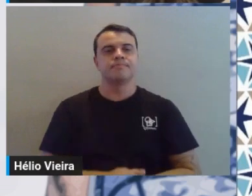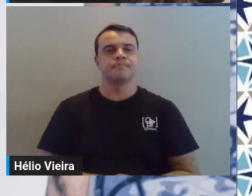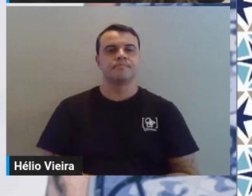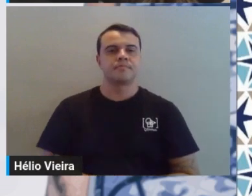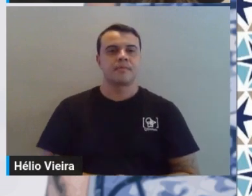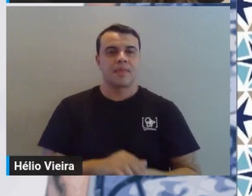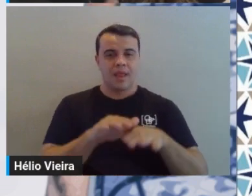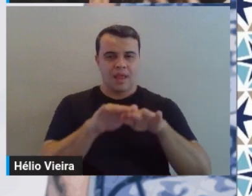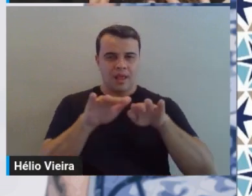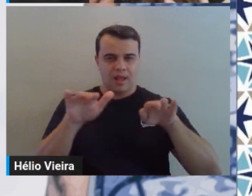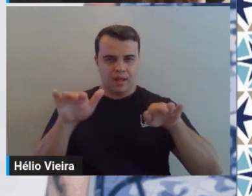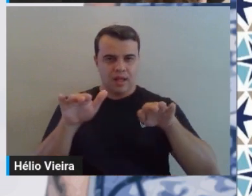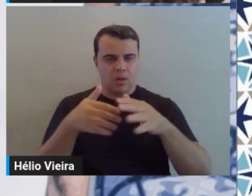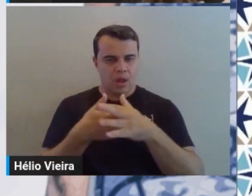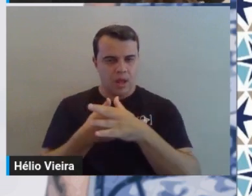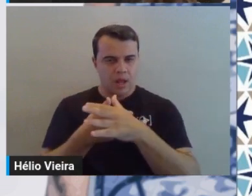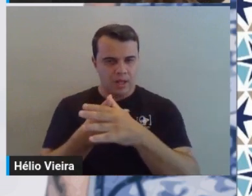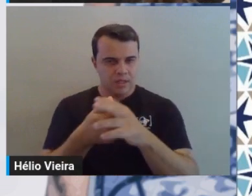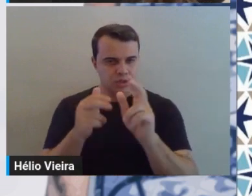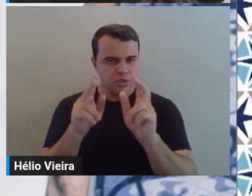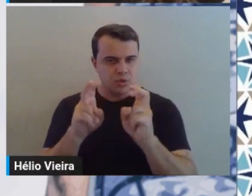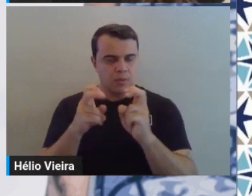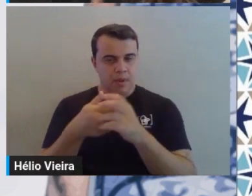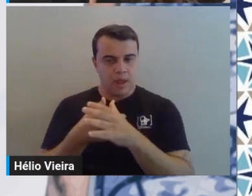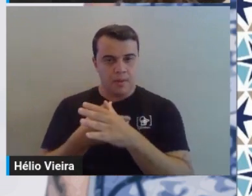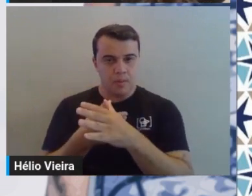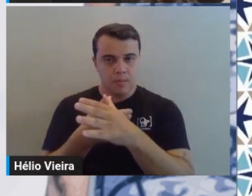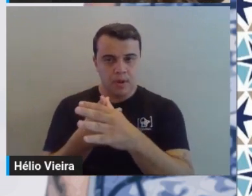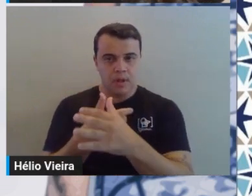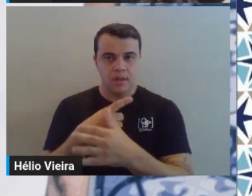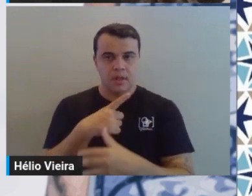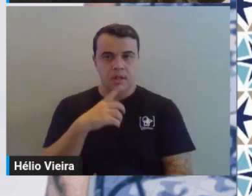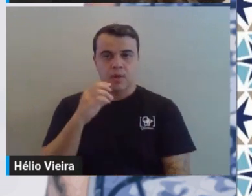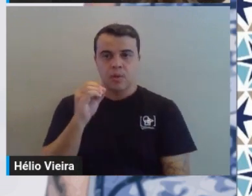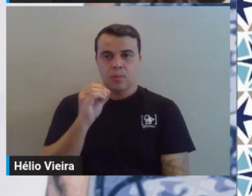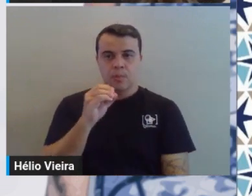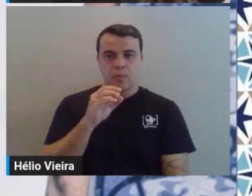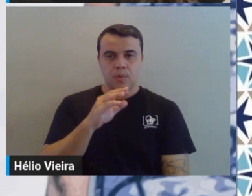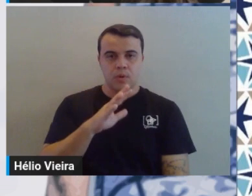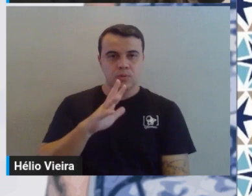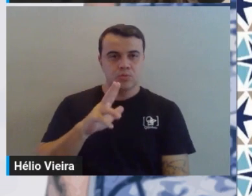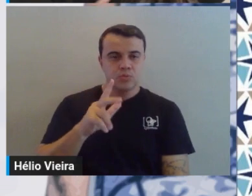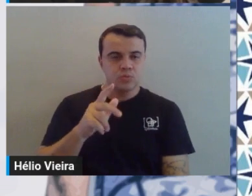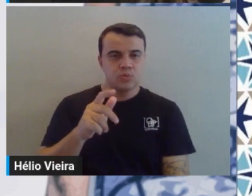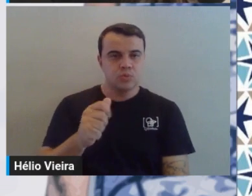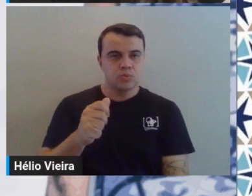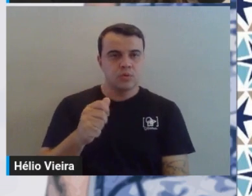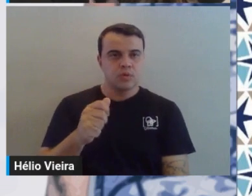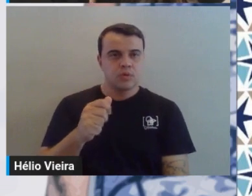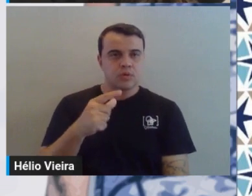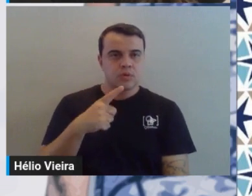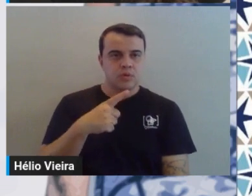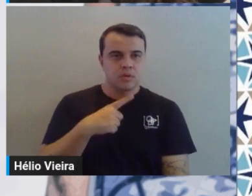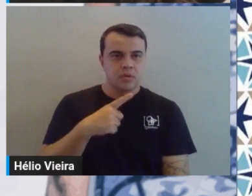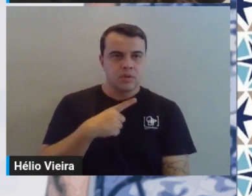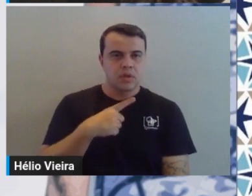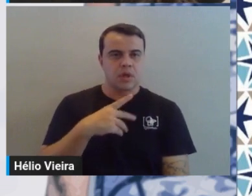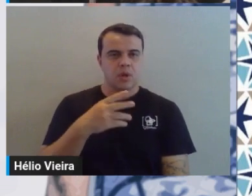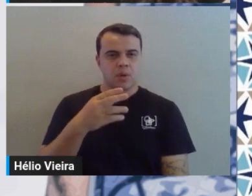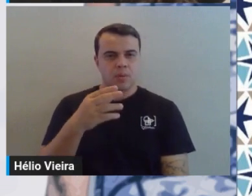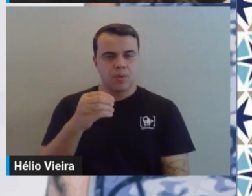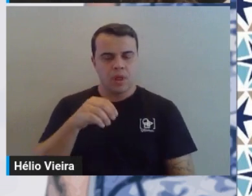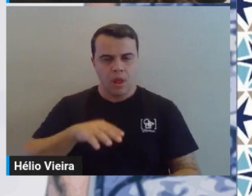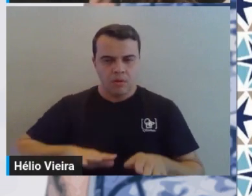Essa asa de borboleta, né, esses elementos modernos, ele tem elementos como muitas